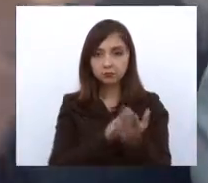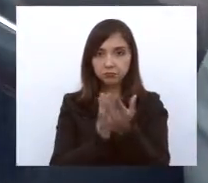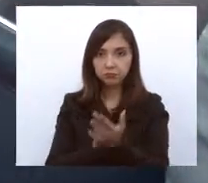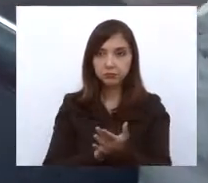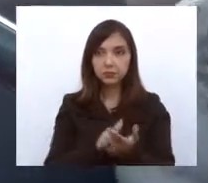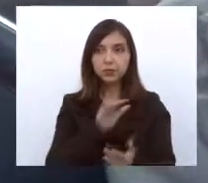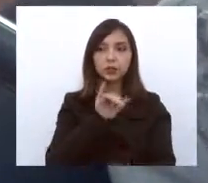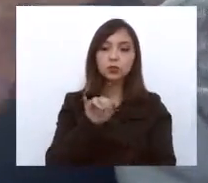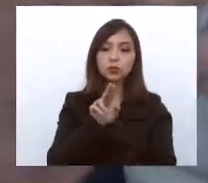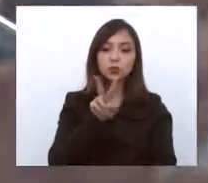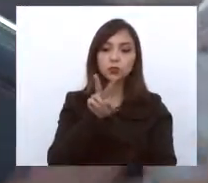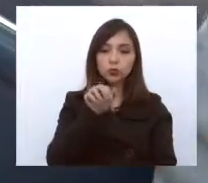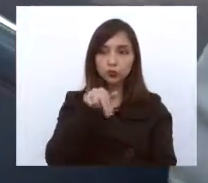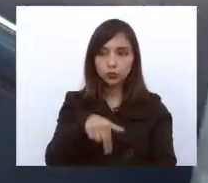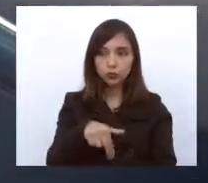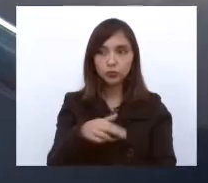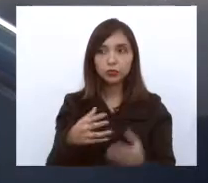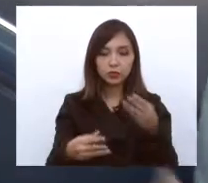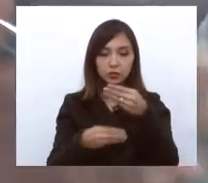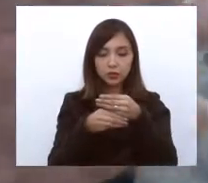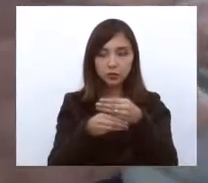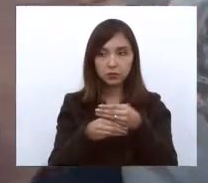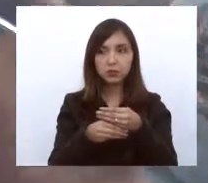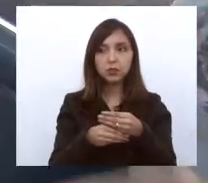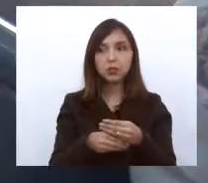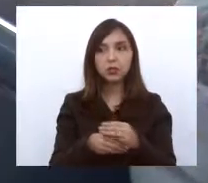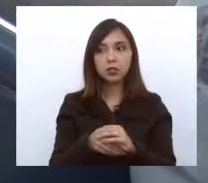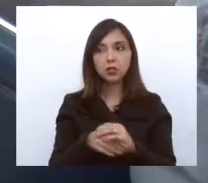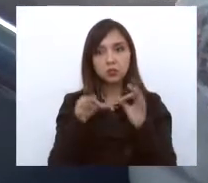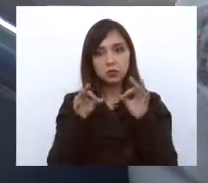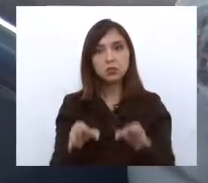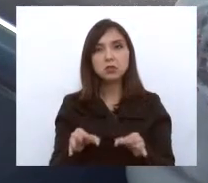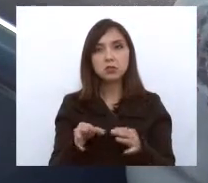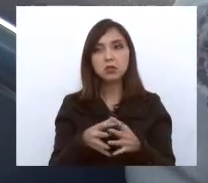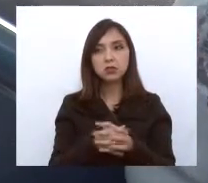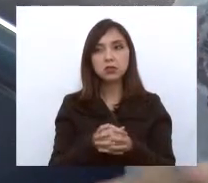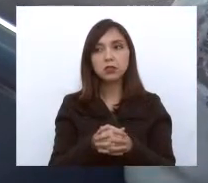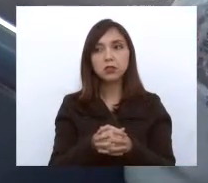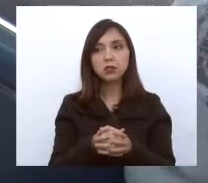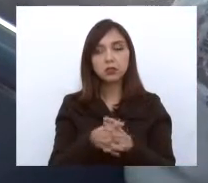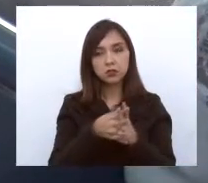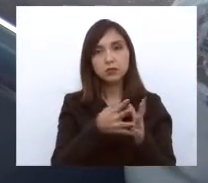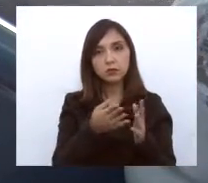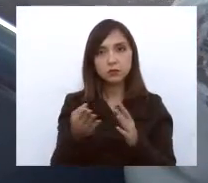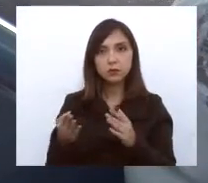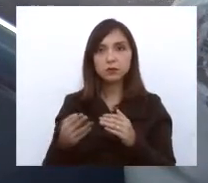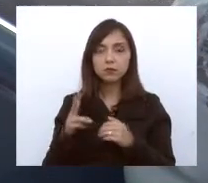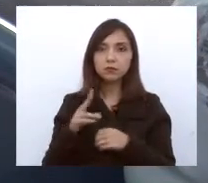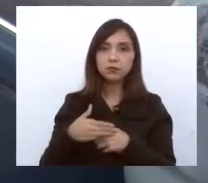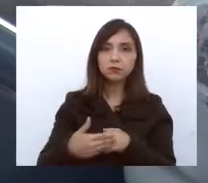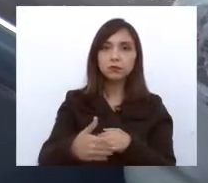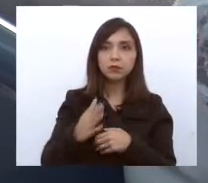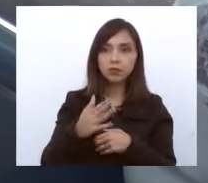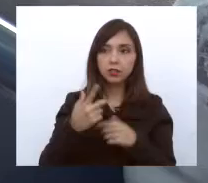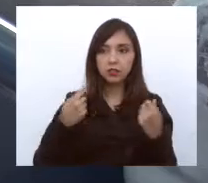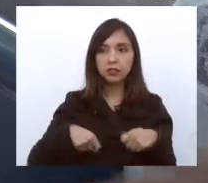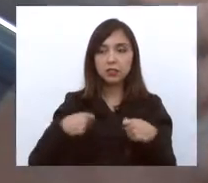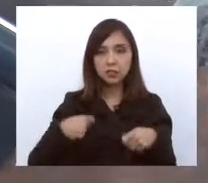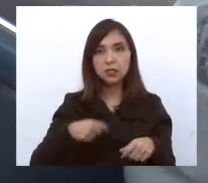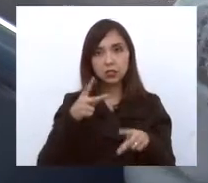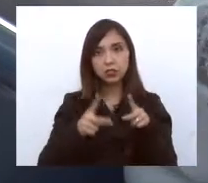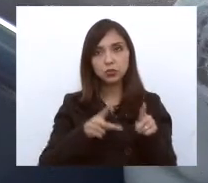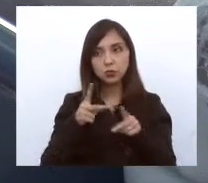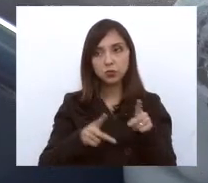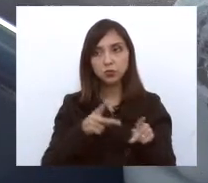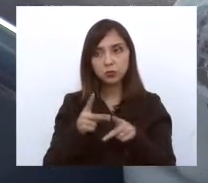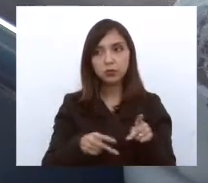o Gilvan pela sua emenda, né? Que assim, eu tenho certeza que vem a necessidade mesmo da população